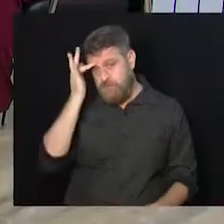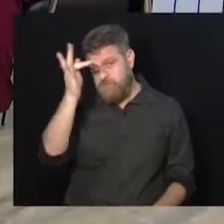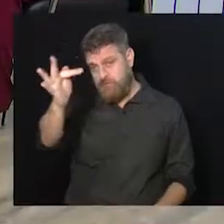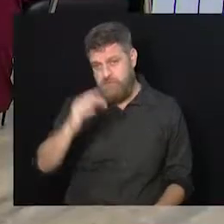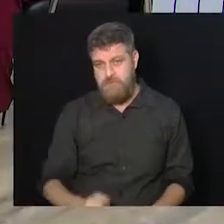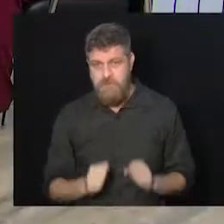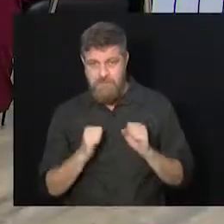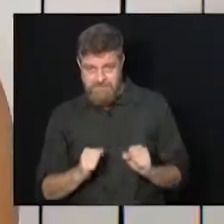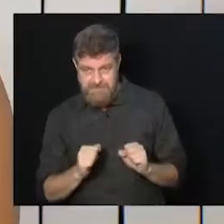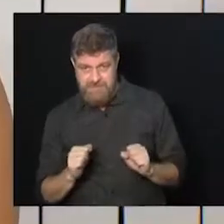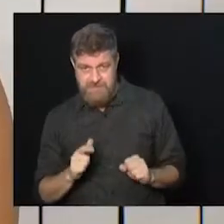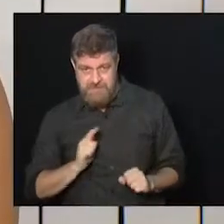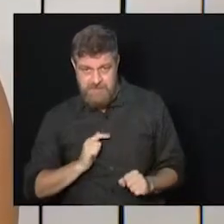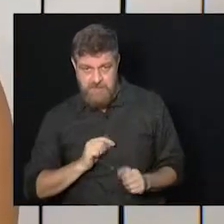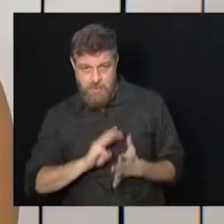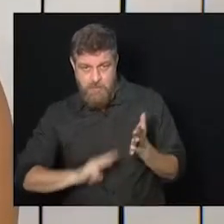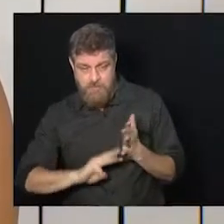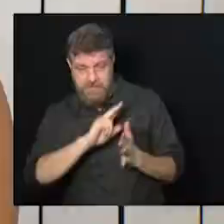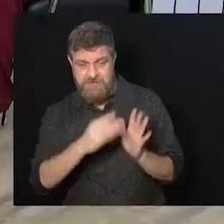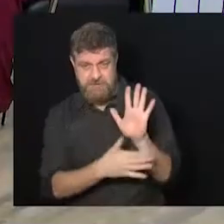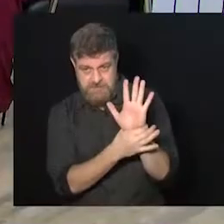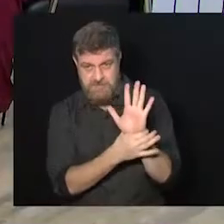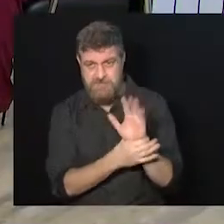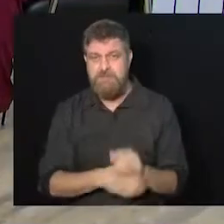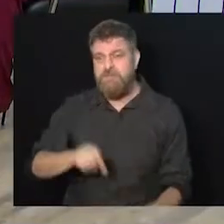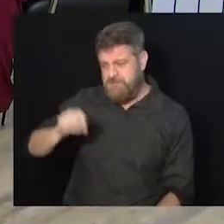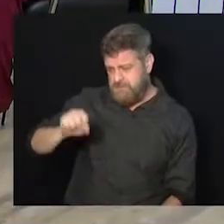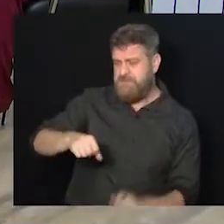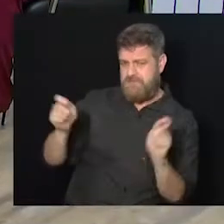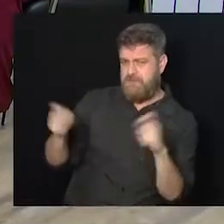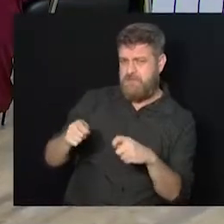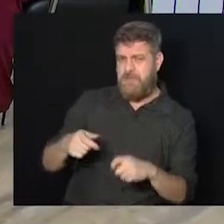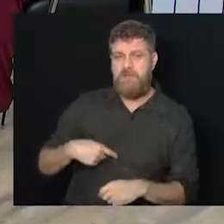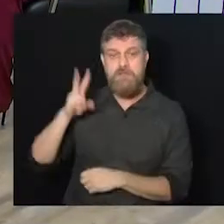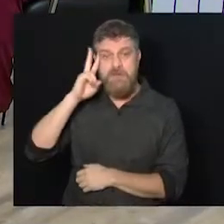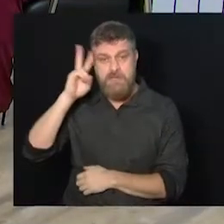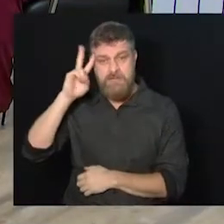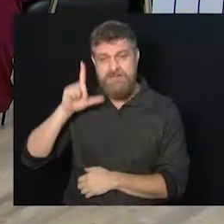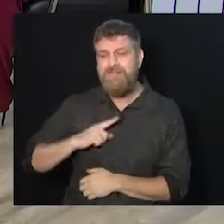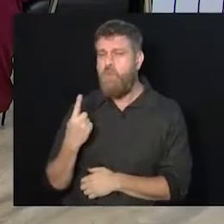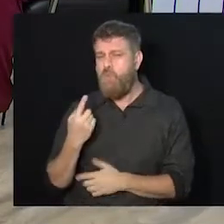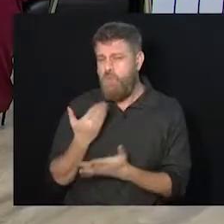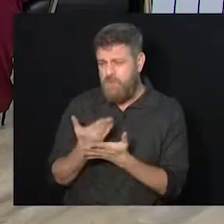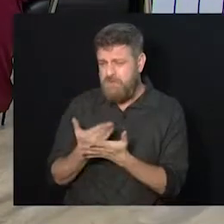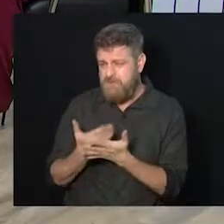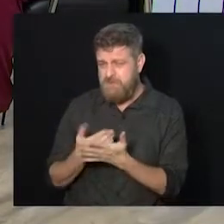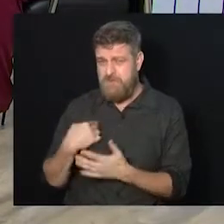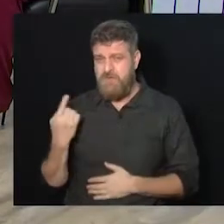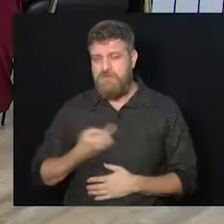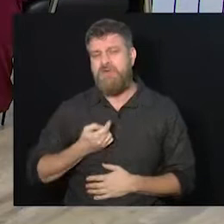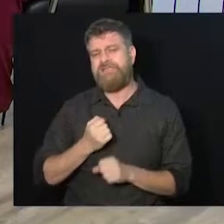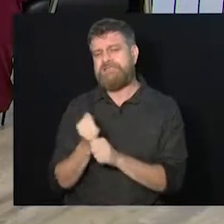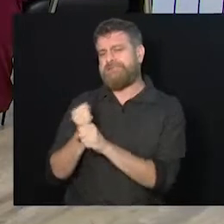possível buscar esse modelo sustentável, professora Luciane? É possível. Eu estava até me lembrando de um estudo que nós fizemos já há